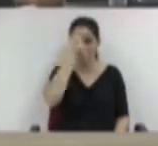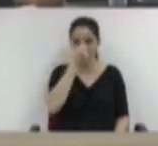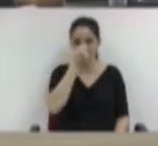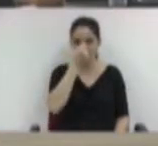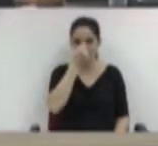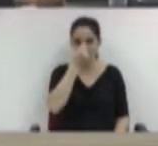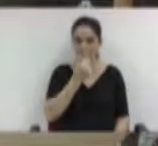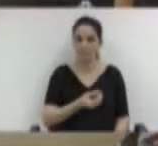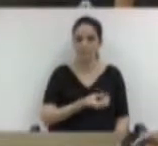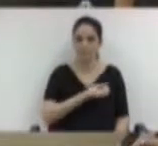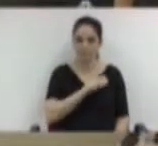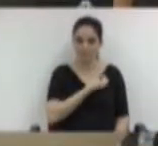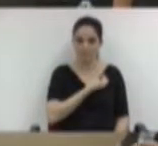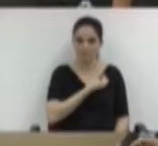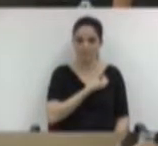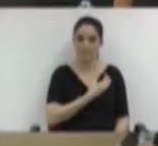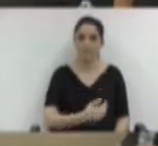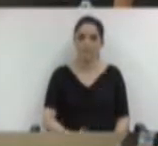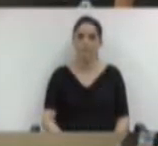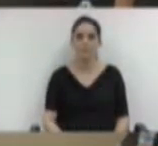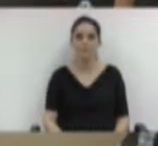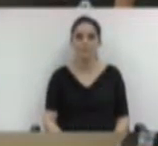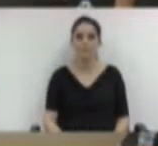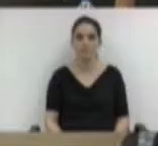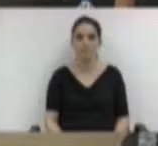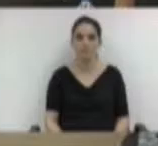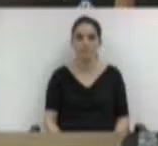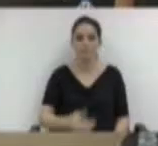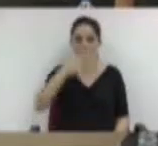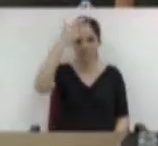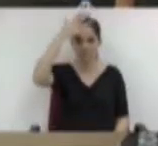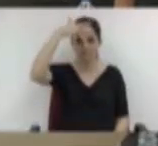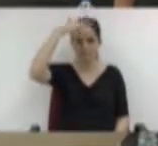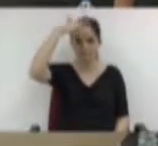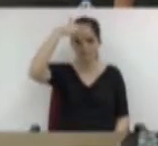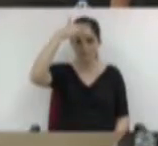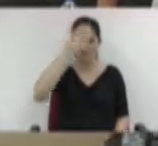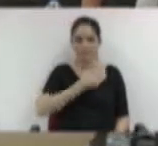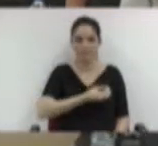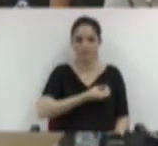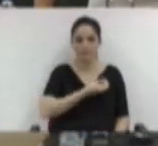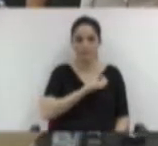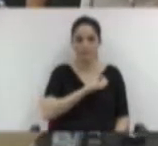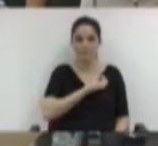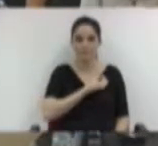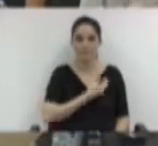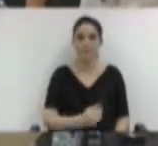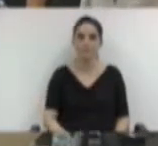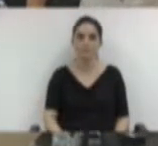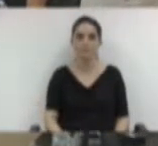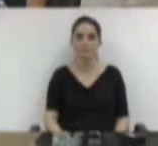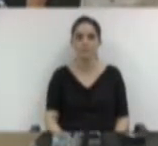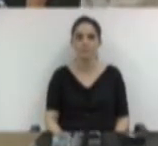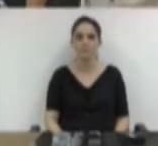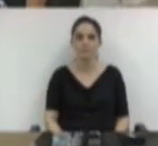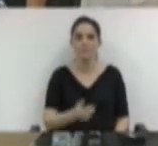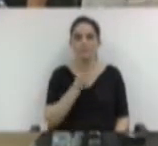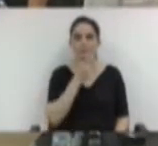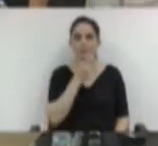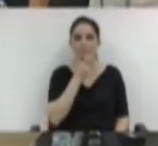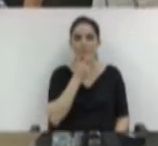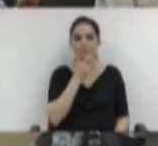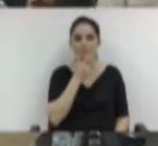Soares Antunes. Presente. Vereadora Érica Cristina Tanque Moya. Presente, excelência. Vereadora